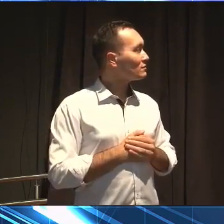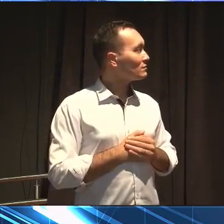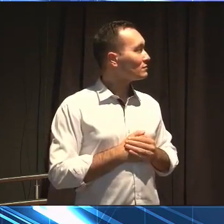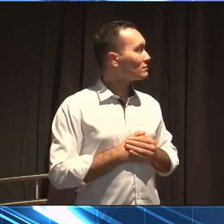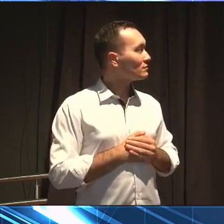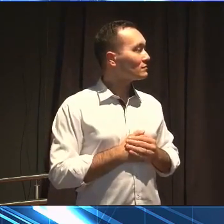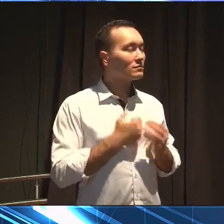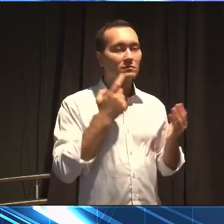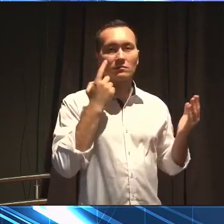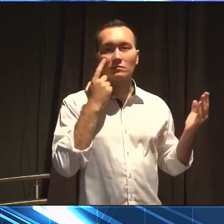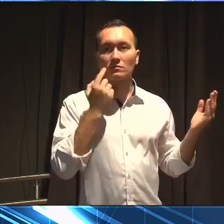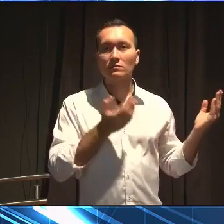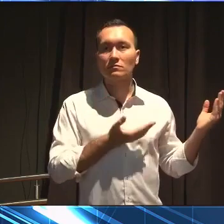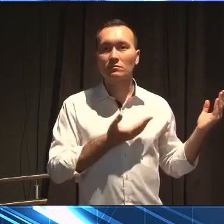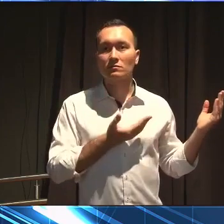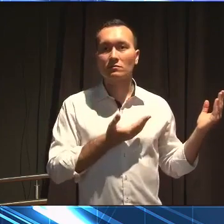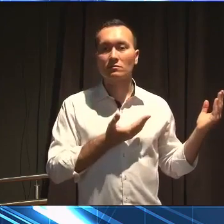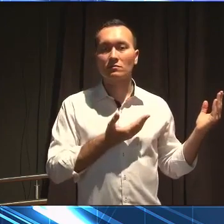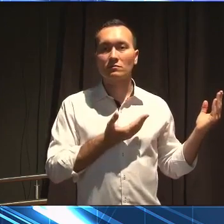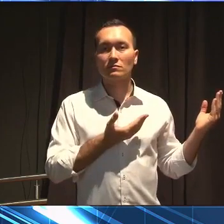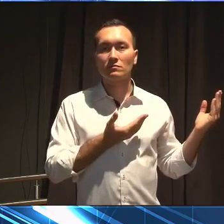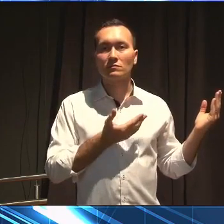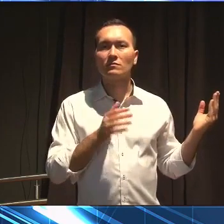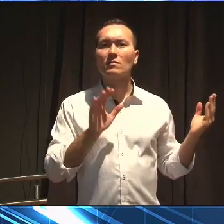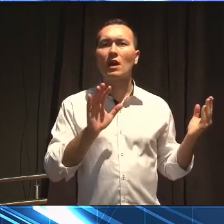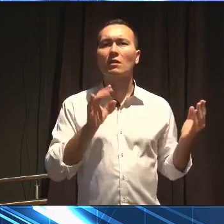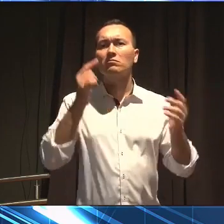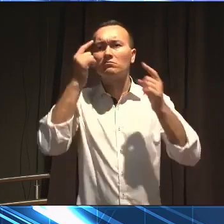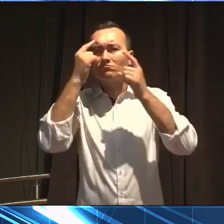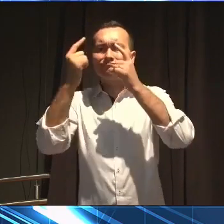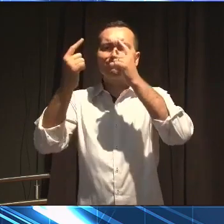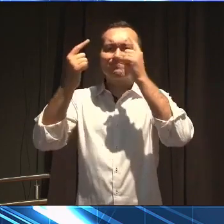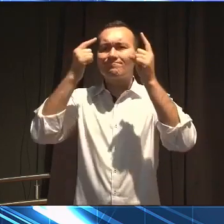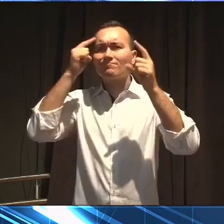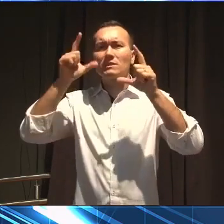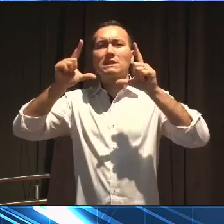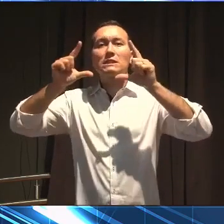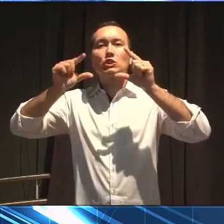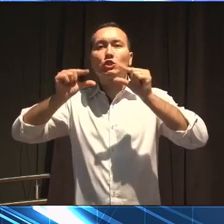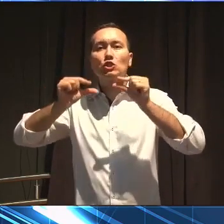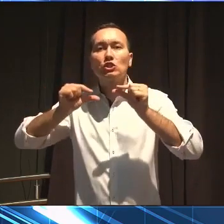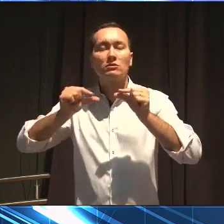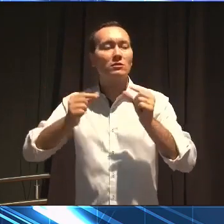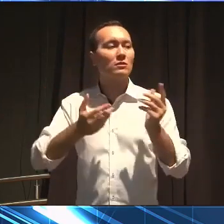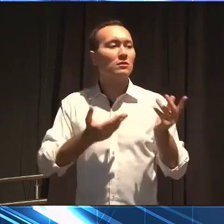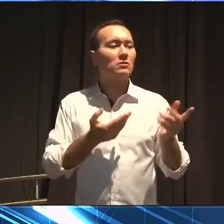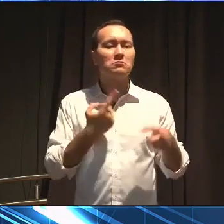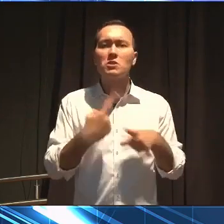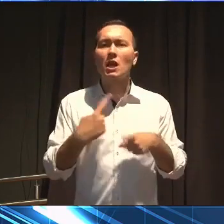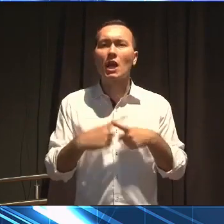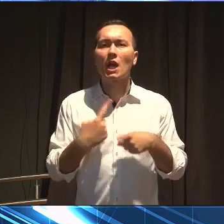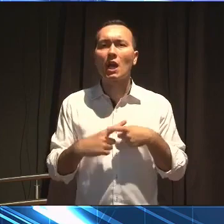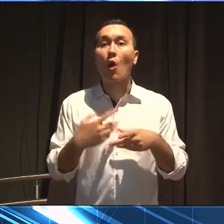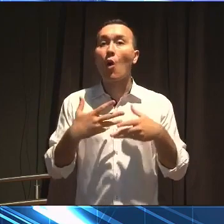tem alguma sugestão de o porquê que a criatividade, ou isso que é considerado criatividade, vai